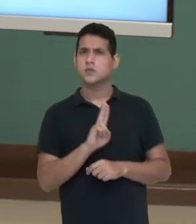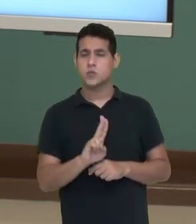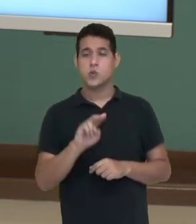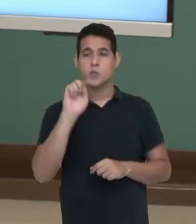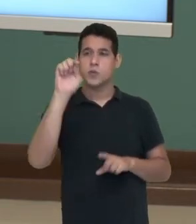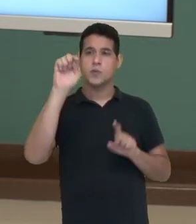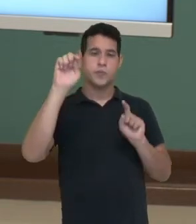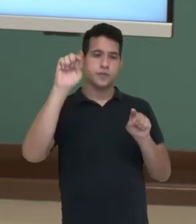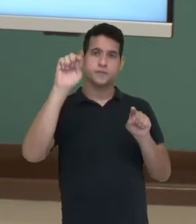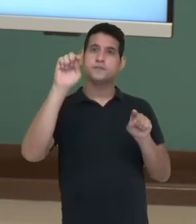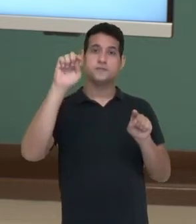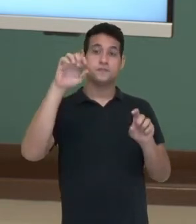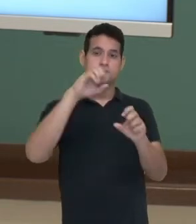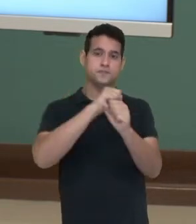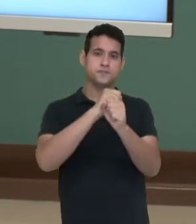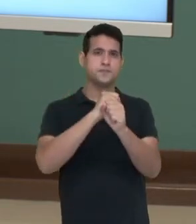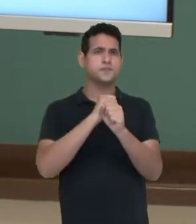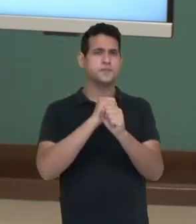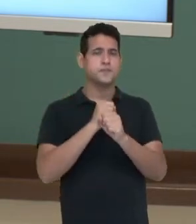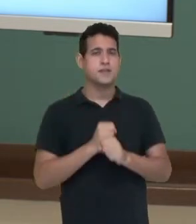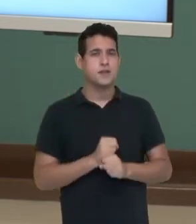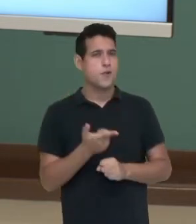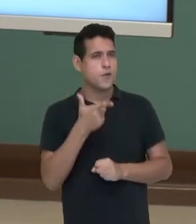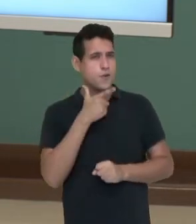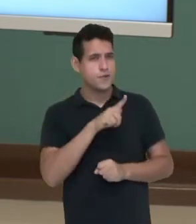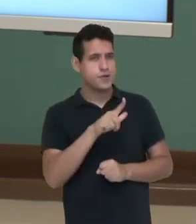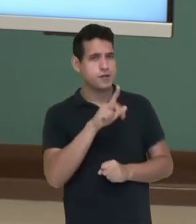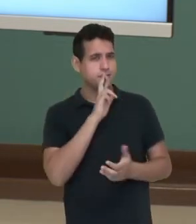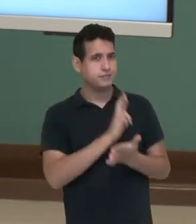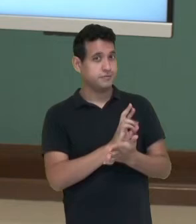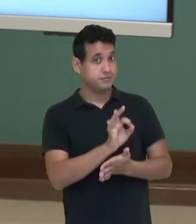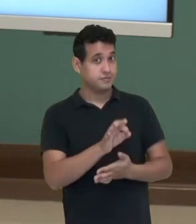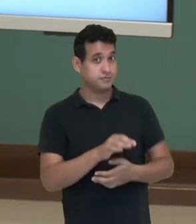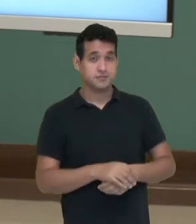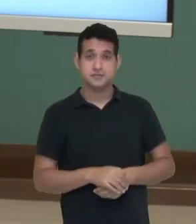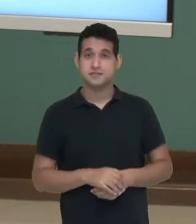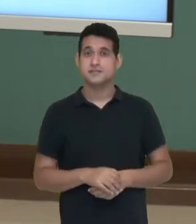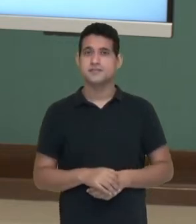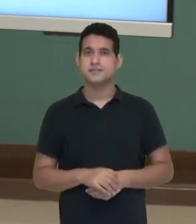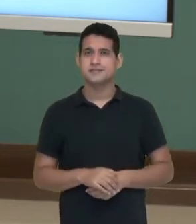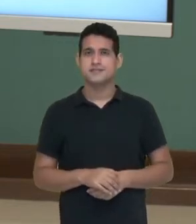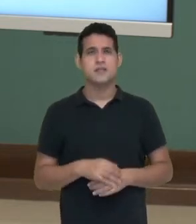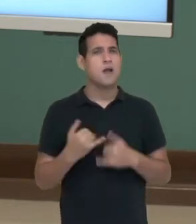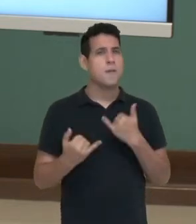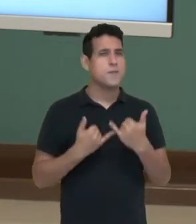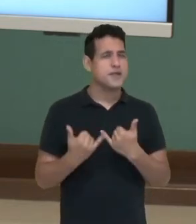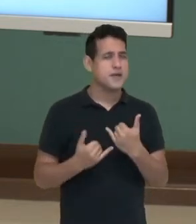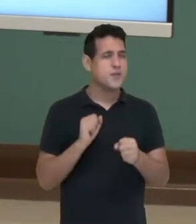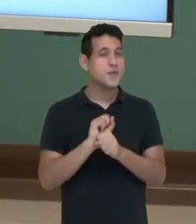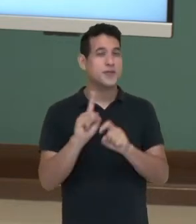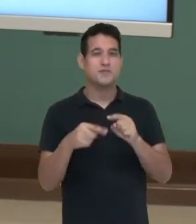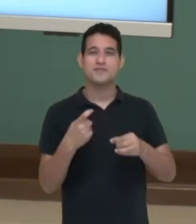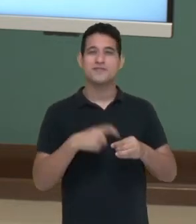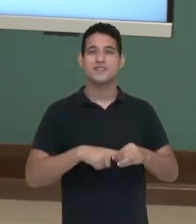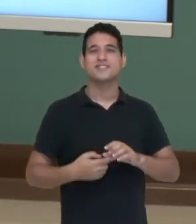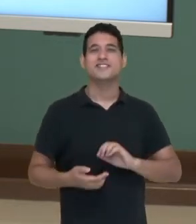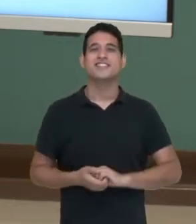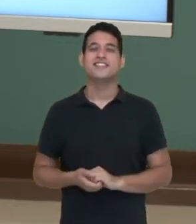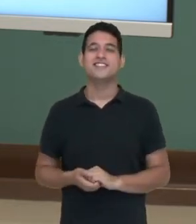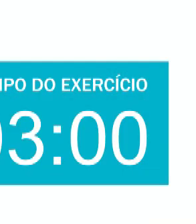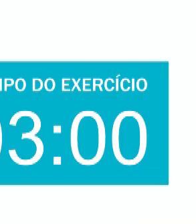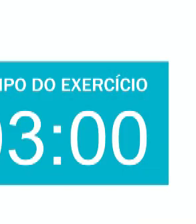ali, gente, e marca. Consegue chegar na função? Brinca aí um pouquinho com essas contas que eu já volto.